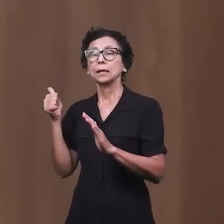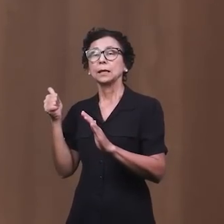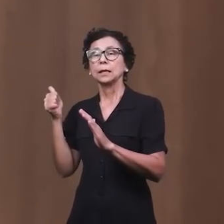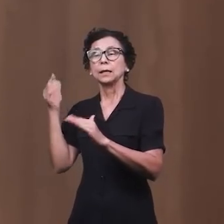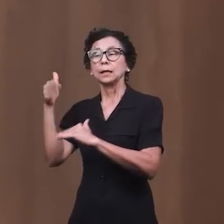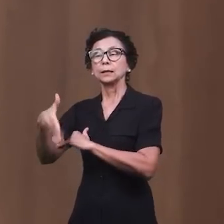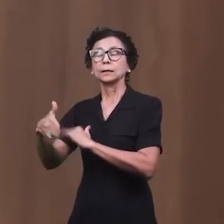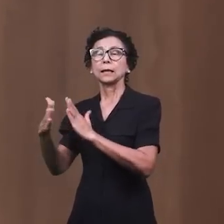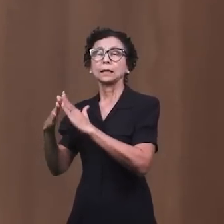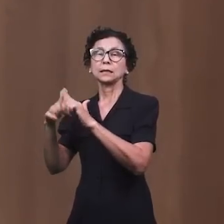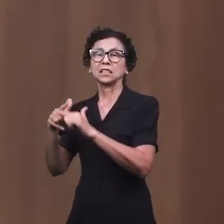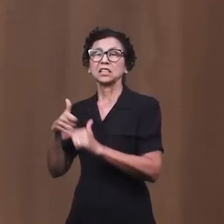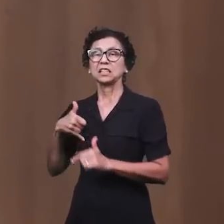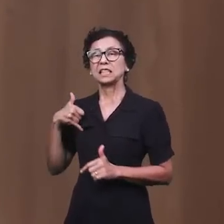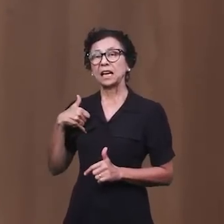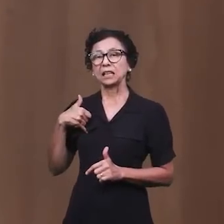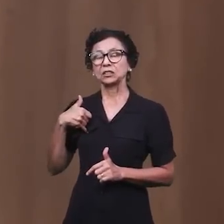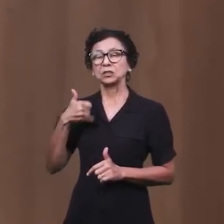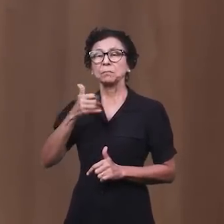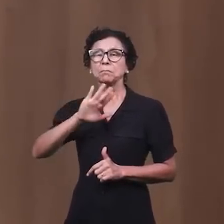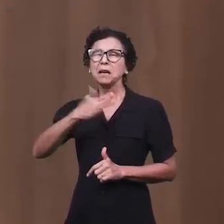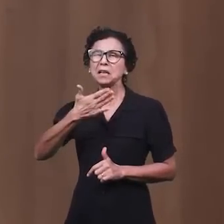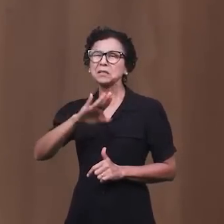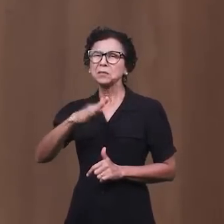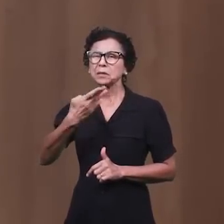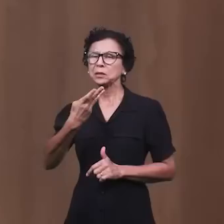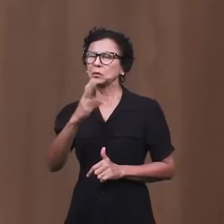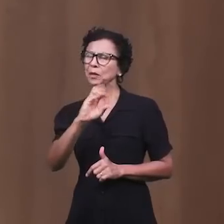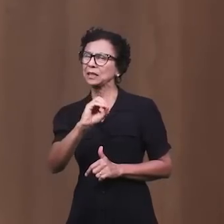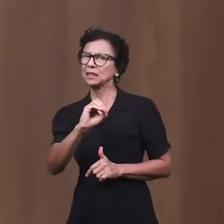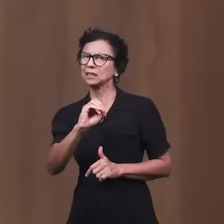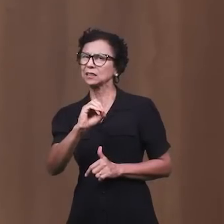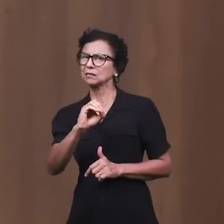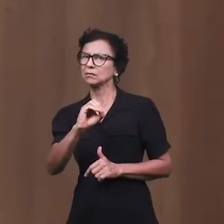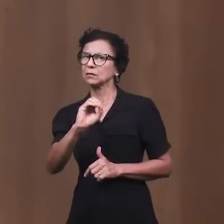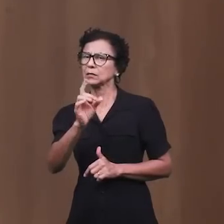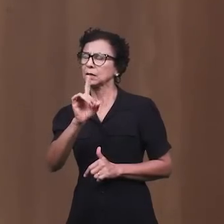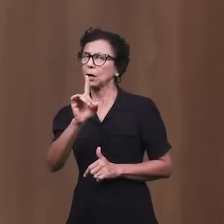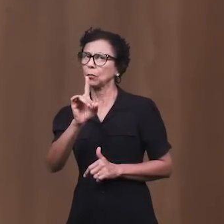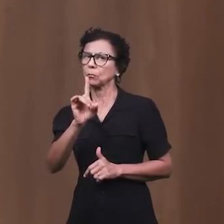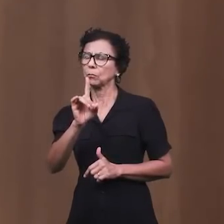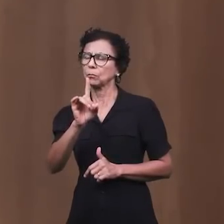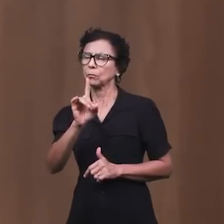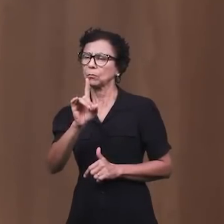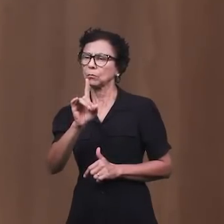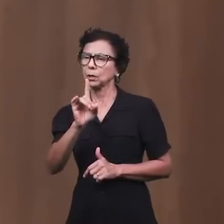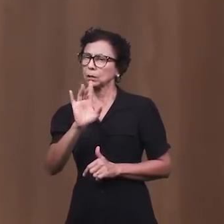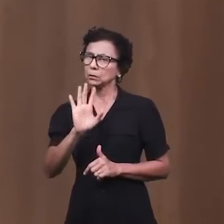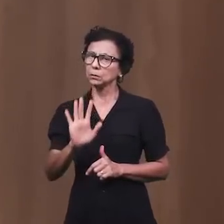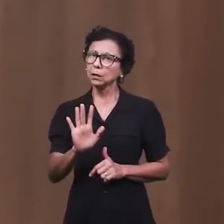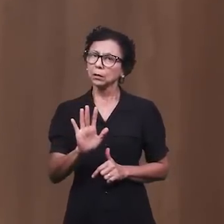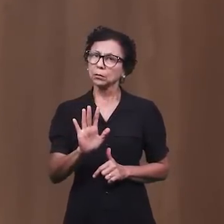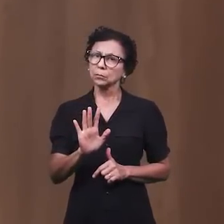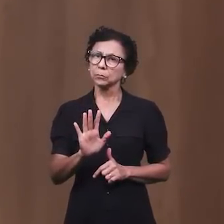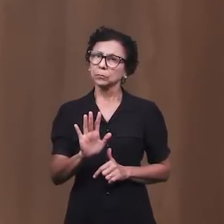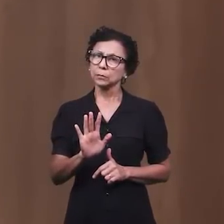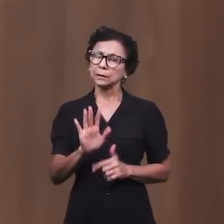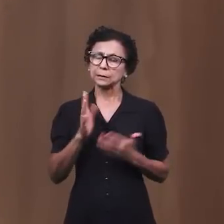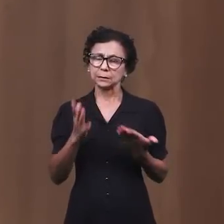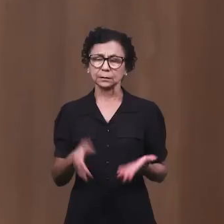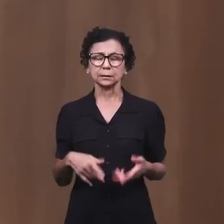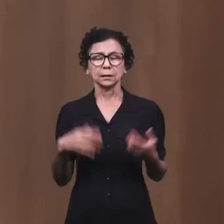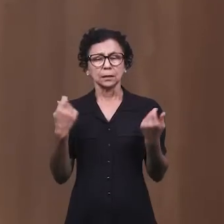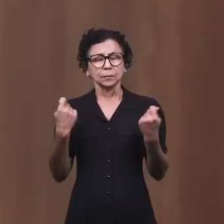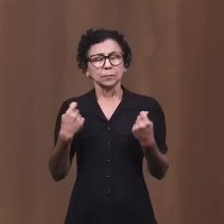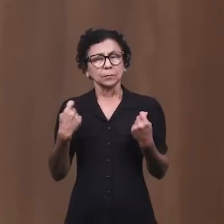ou menos, entendeu? Esse tipo de dom não existe. Aí na reunião eu digo, irmãos, tem um negócio esquisito aí, esse dom não é dom. Porque você tem que discernir, porque